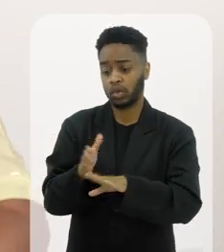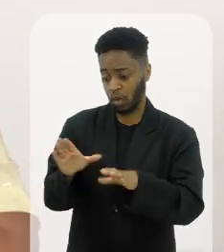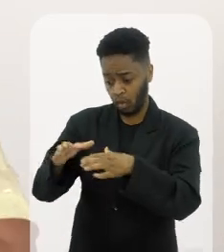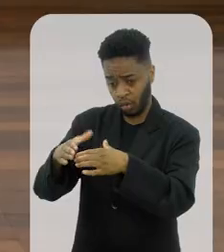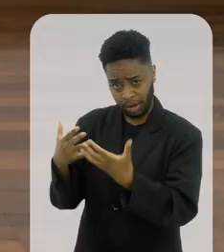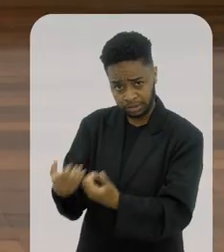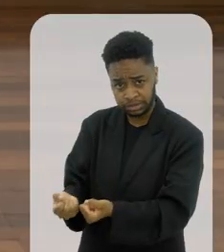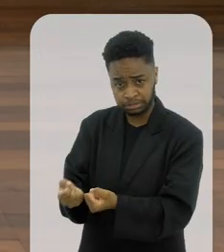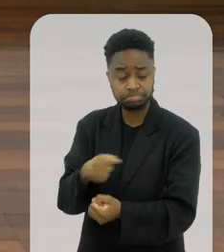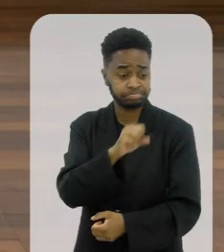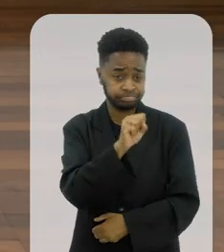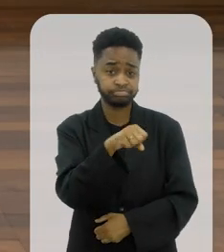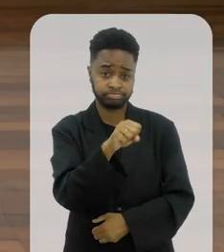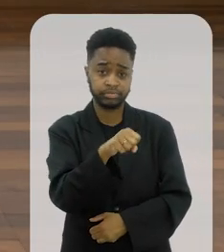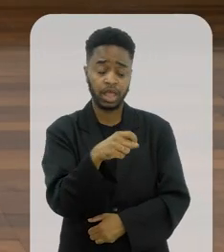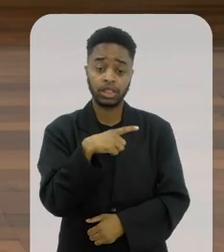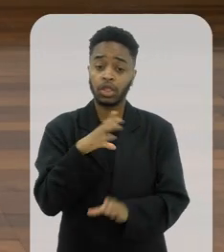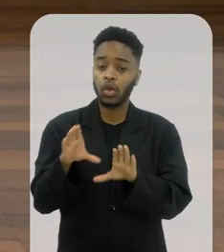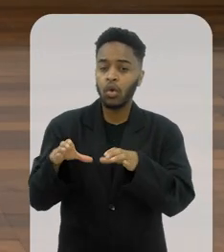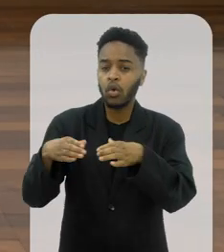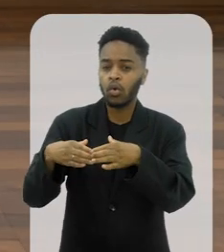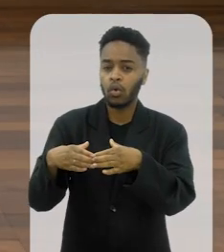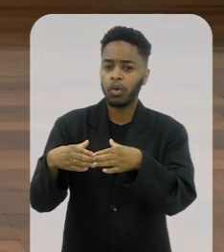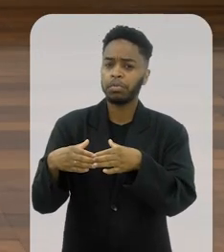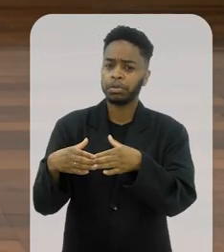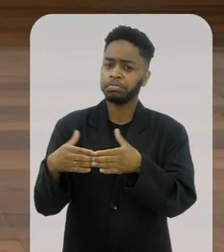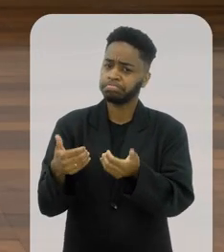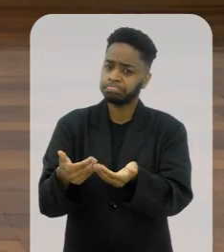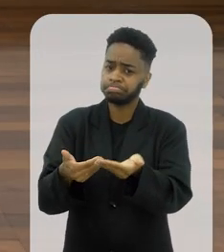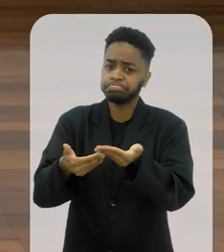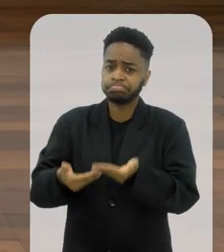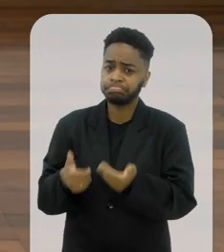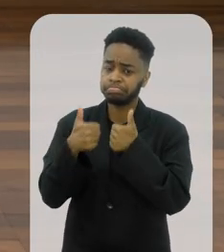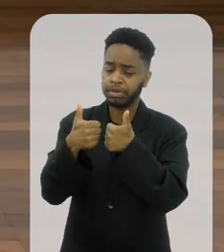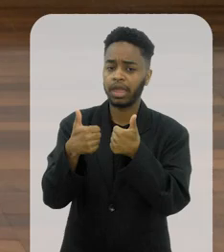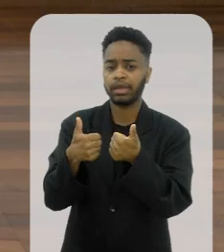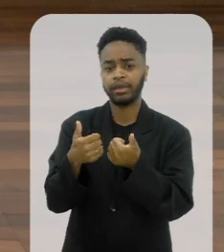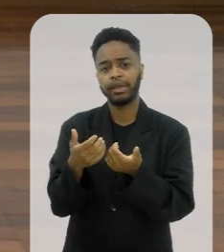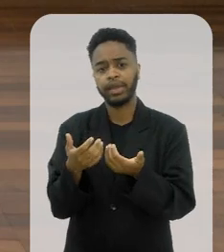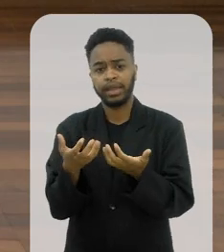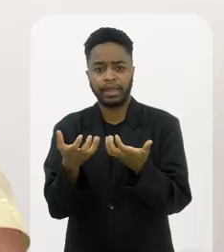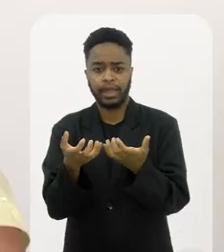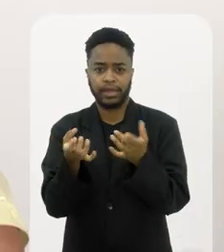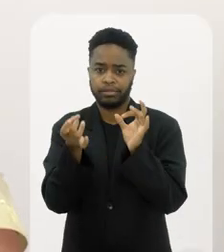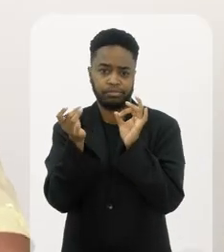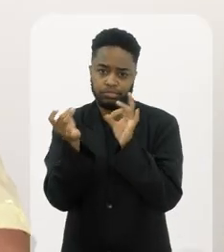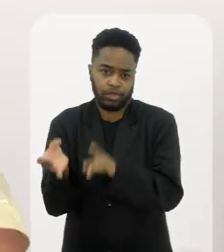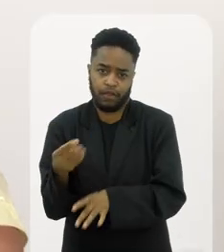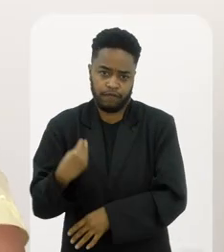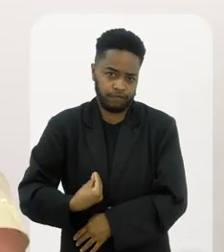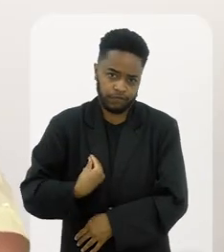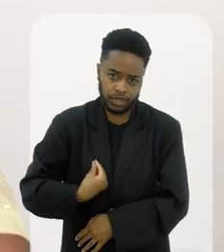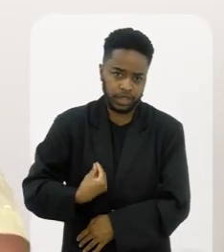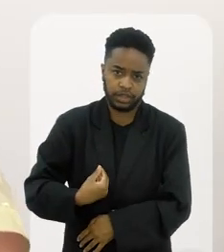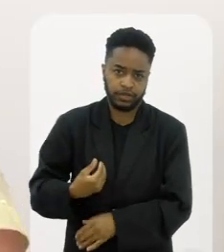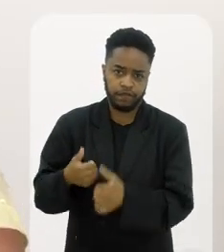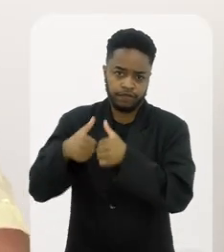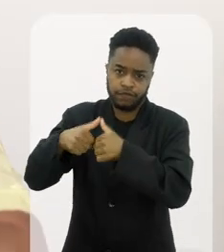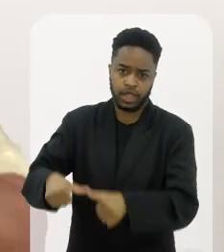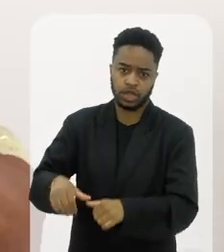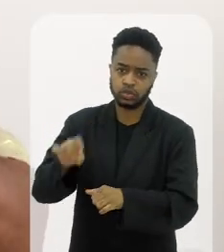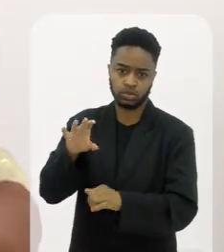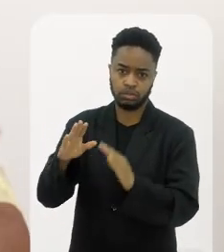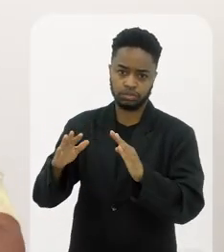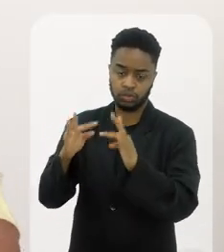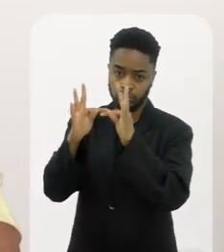eles absorvem bem? Sim. Olha, tem um grupo bem receptivo e que aí quer largar tudo, quer ficar no templo,